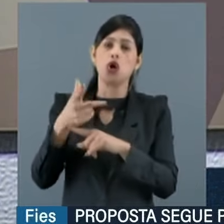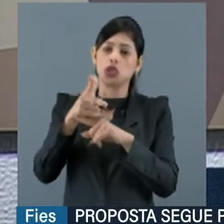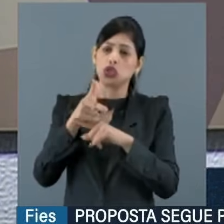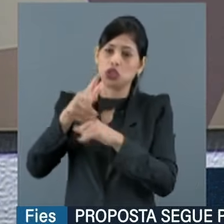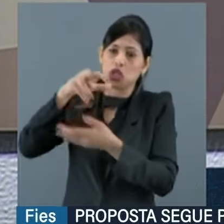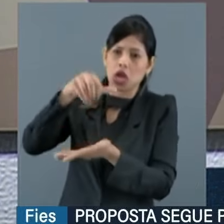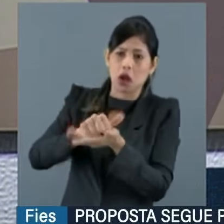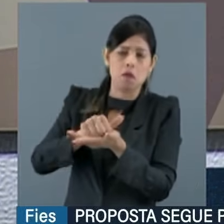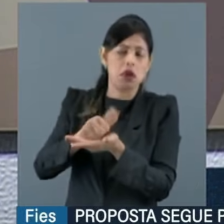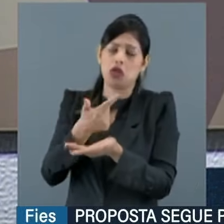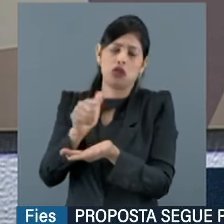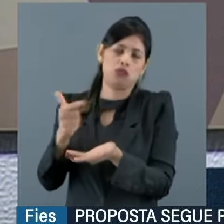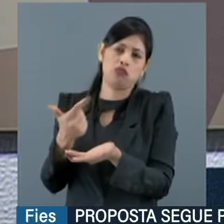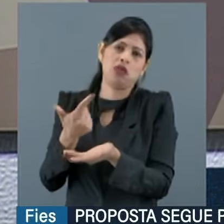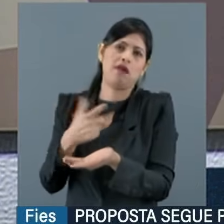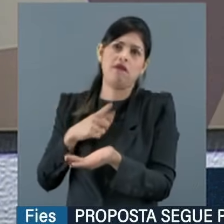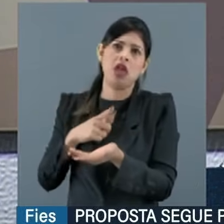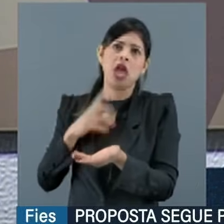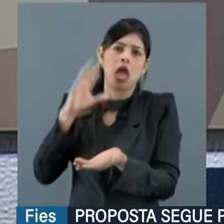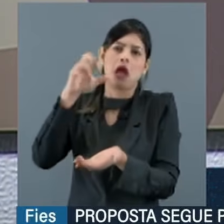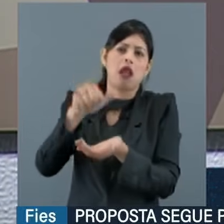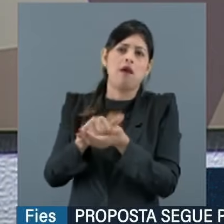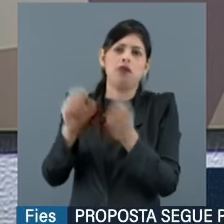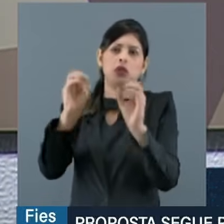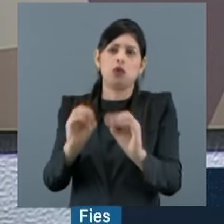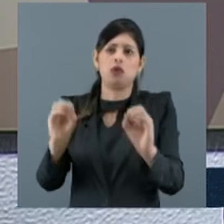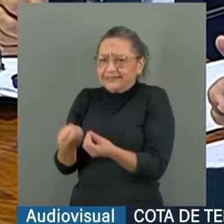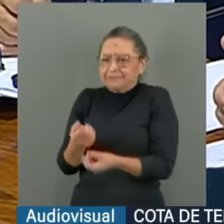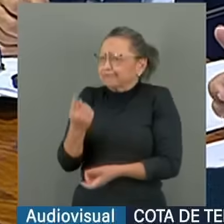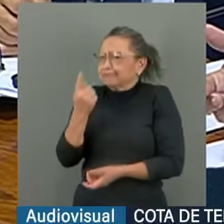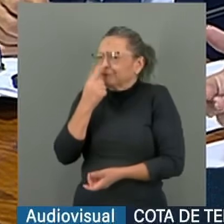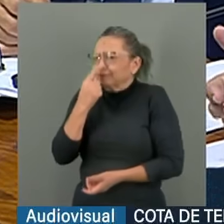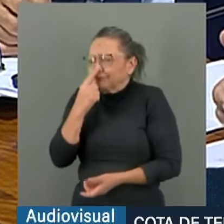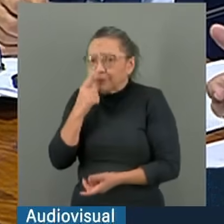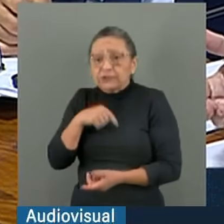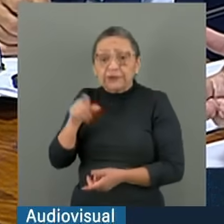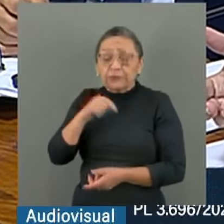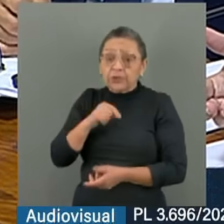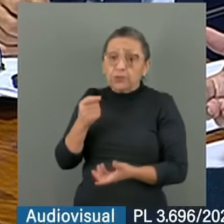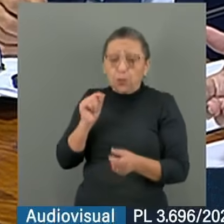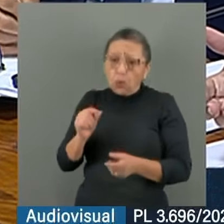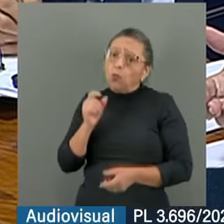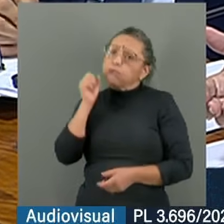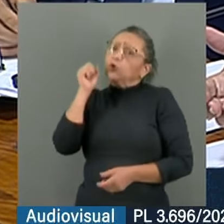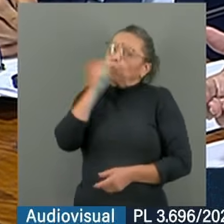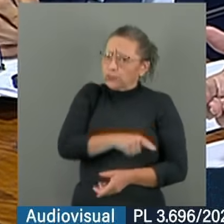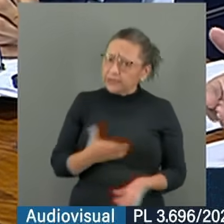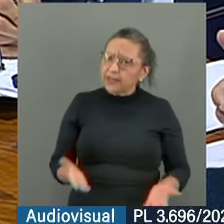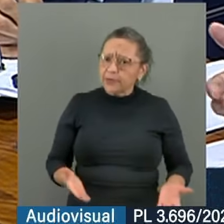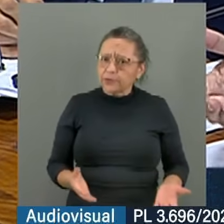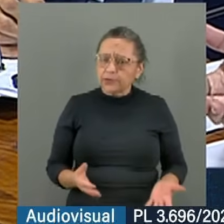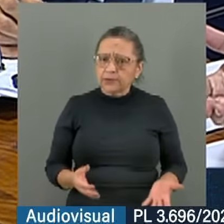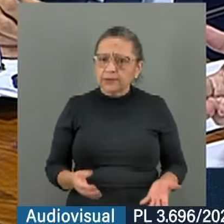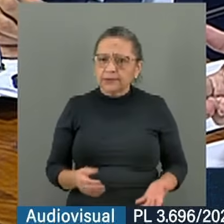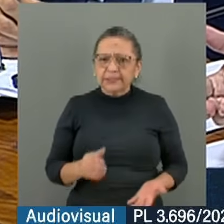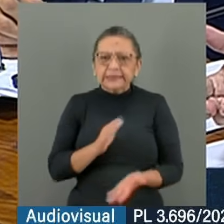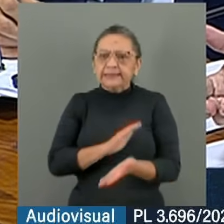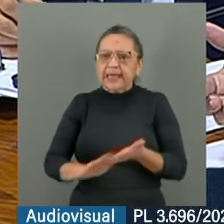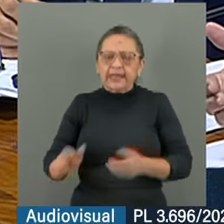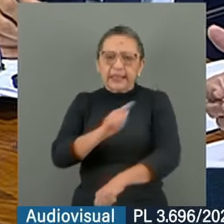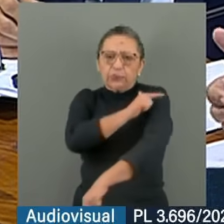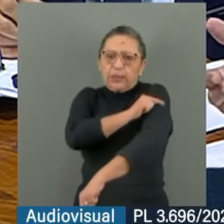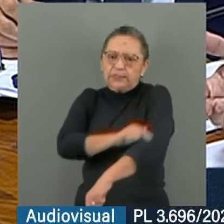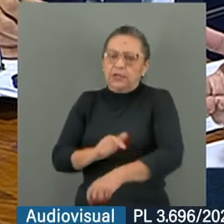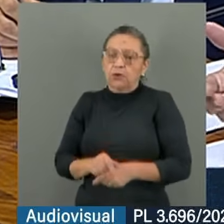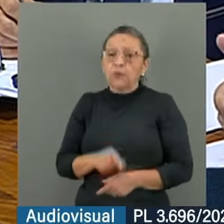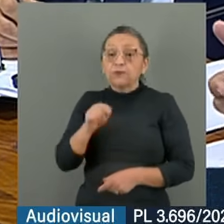nem acionadas. Então, todas as imagens foram entregues à CPI. Foi, no mínimo, grosseiro, né? Deselegante.